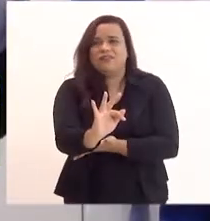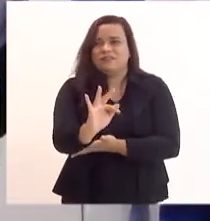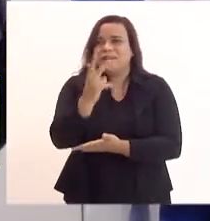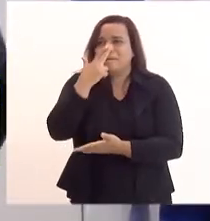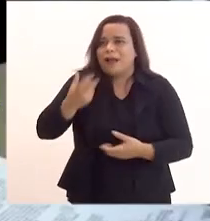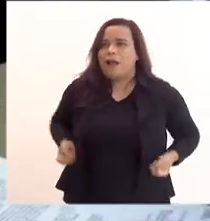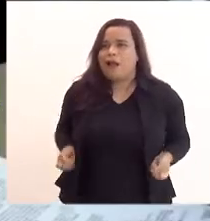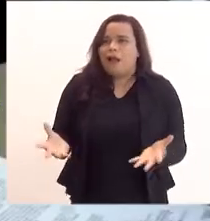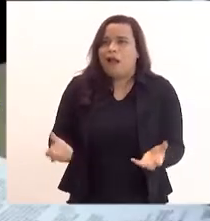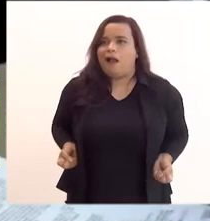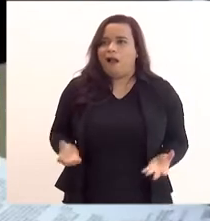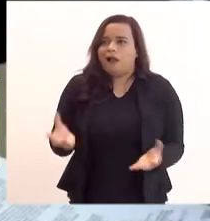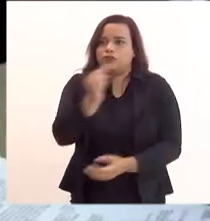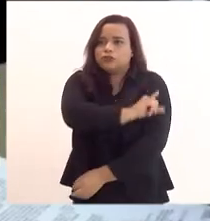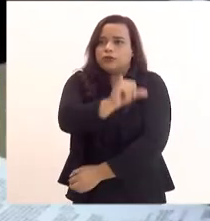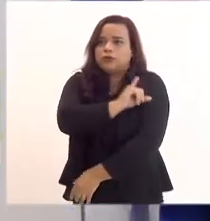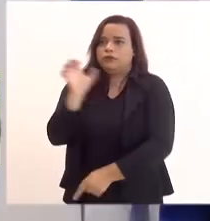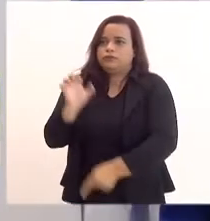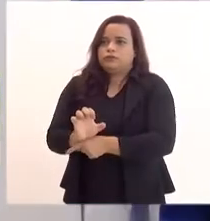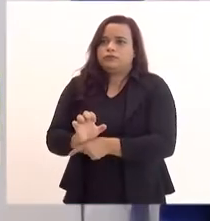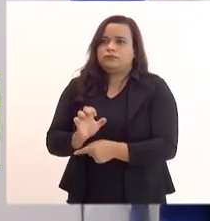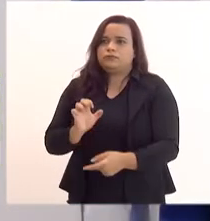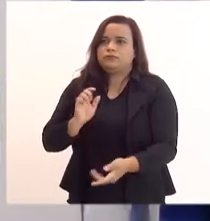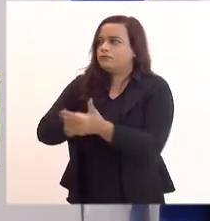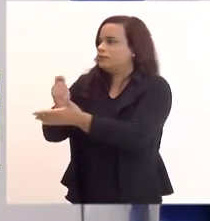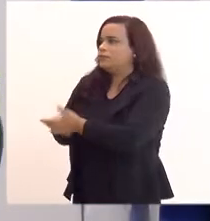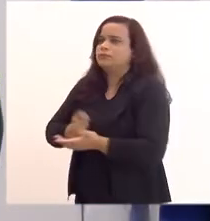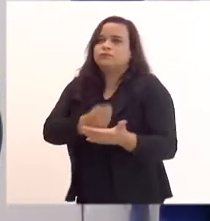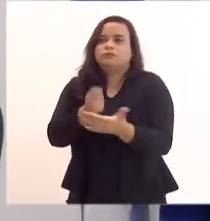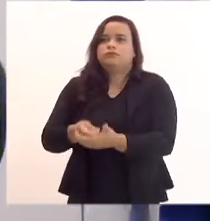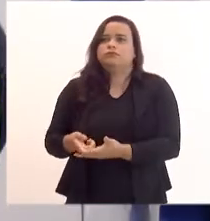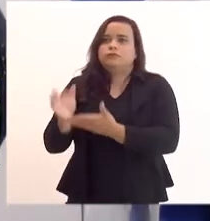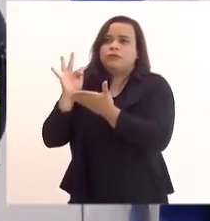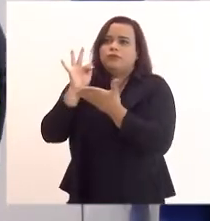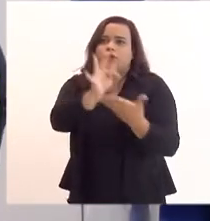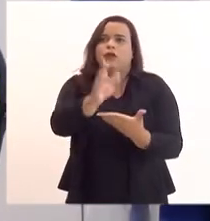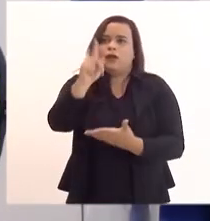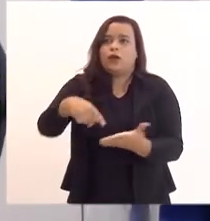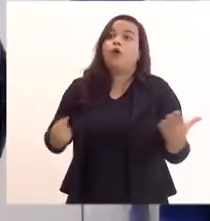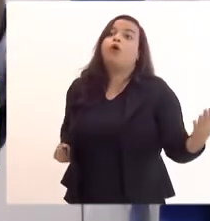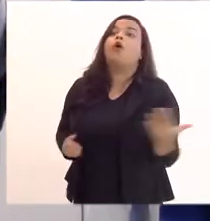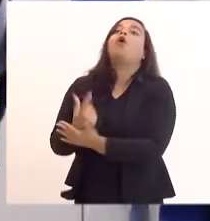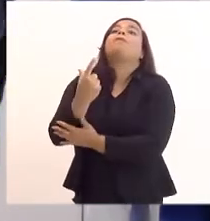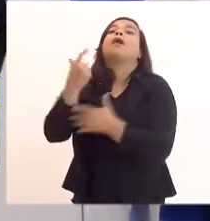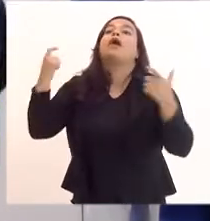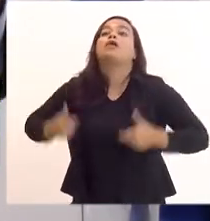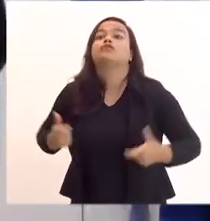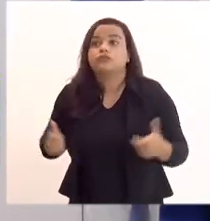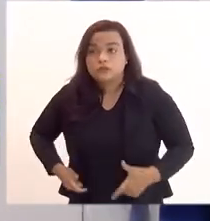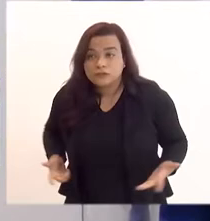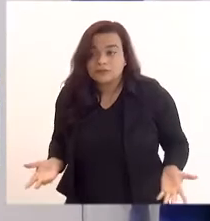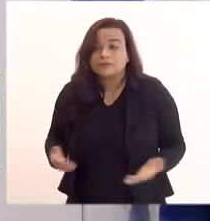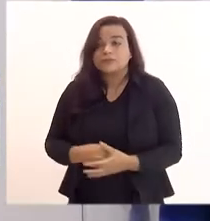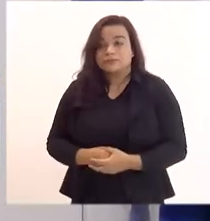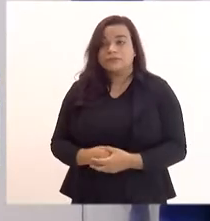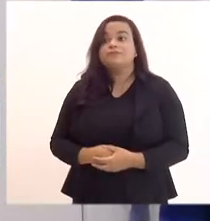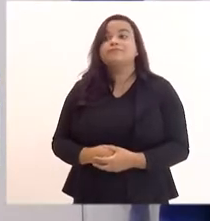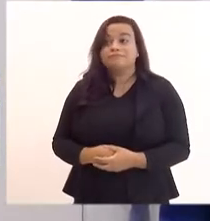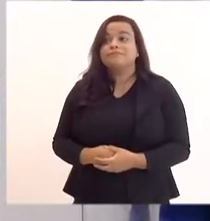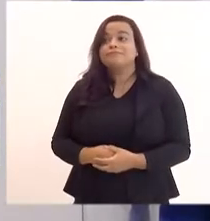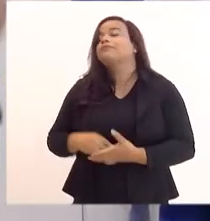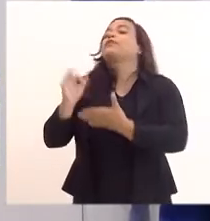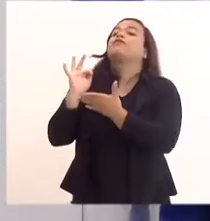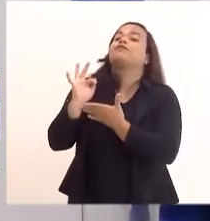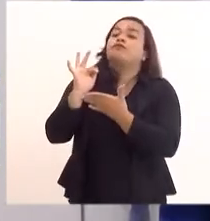aí a questão não é o experimentalismo. Fornecer significa comprar em algum lugar. Fornecer significa fornecer